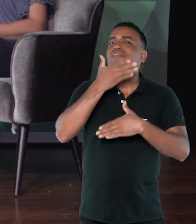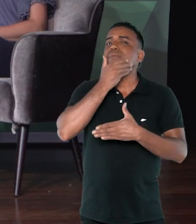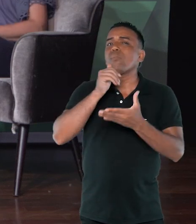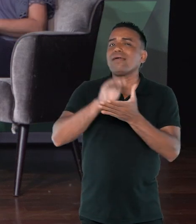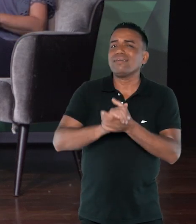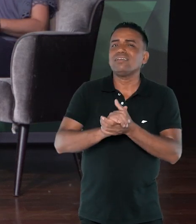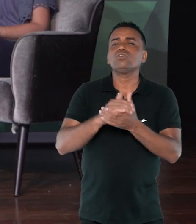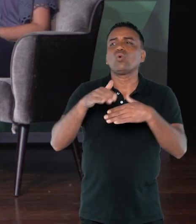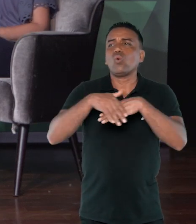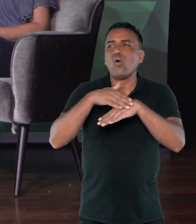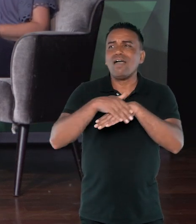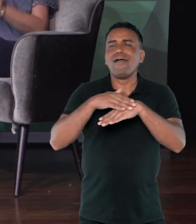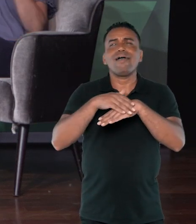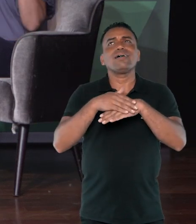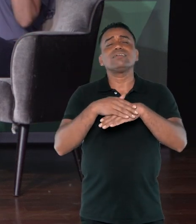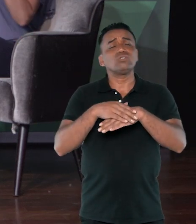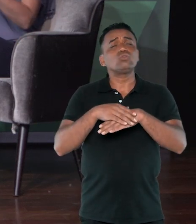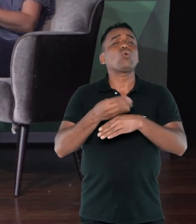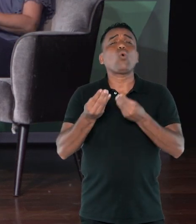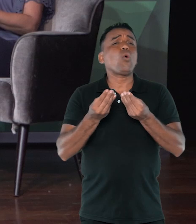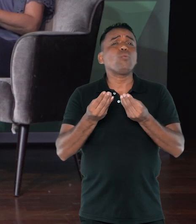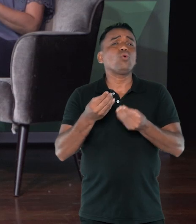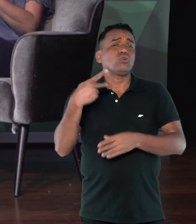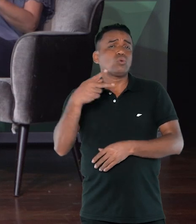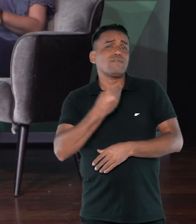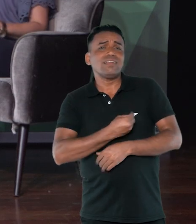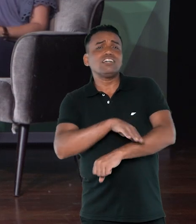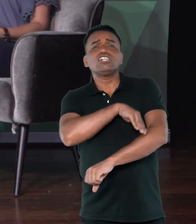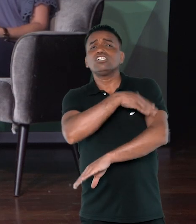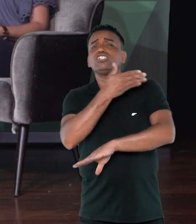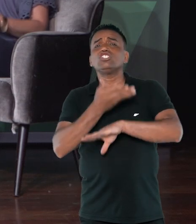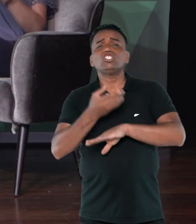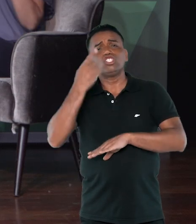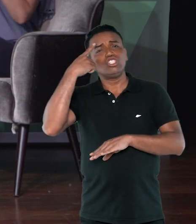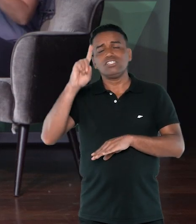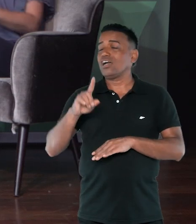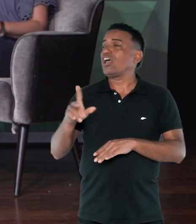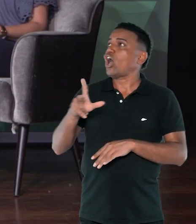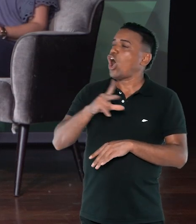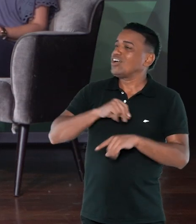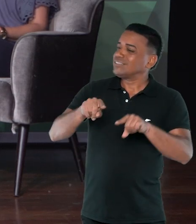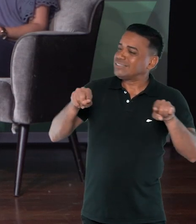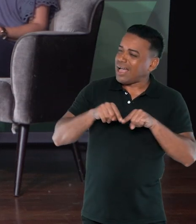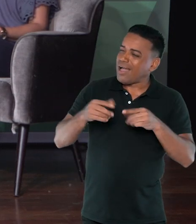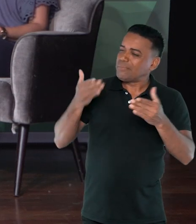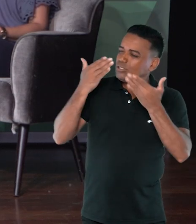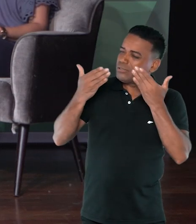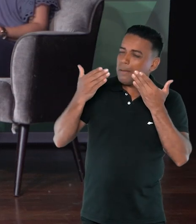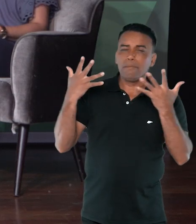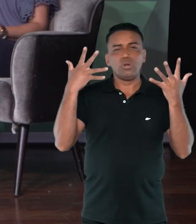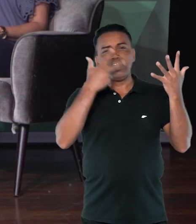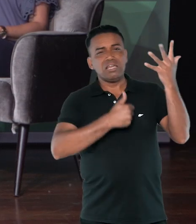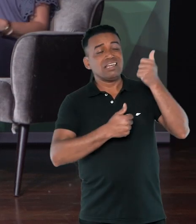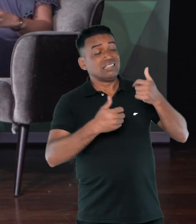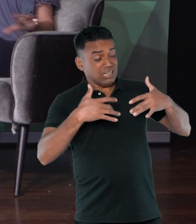coisa bonita, quanta coisa doída, né? Sem comentar, né? Não posso falar das pessoas, mas das temáticas eu posso, né? Então, assim,